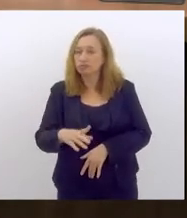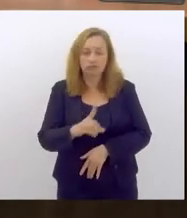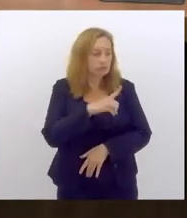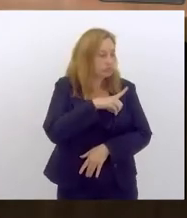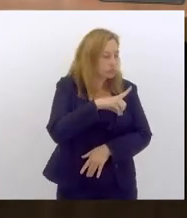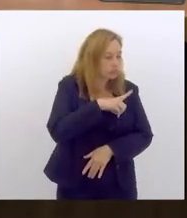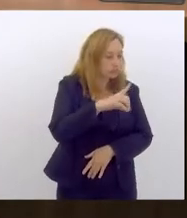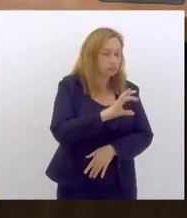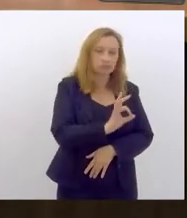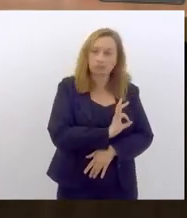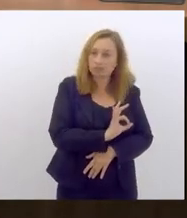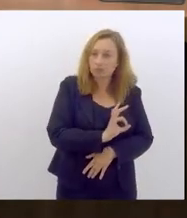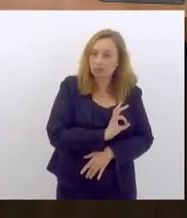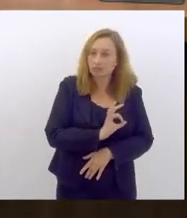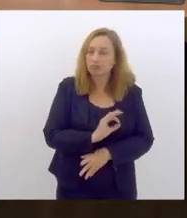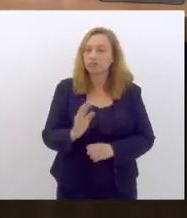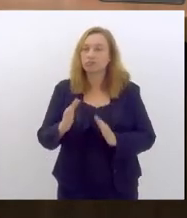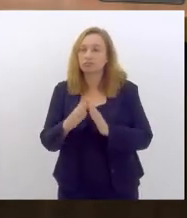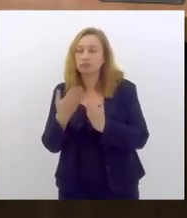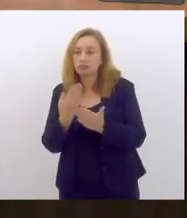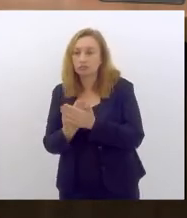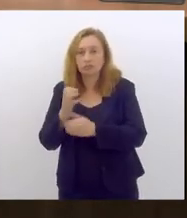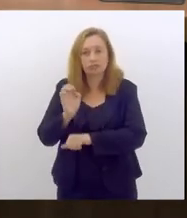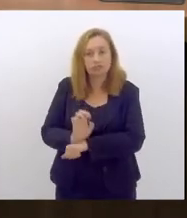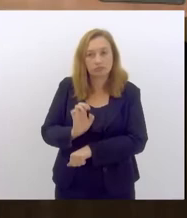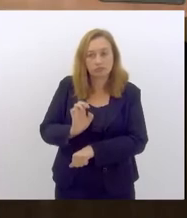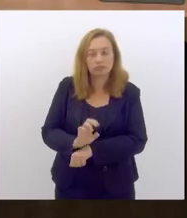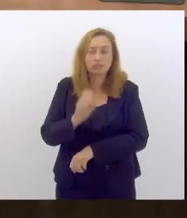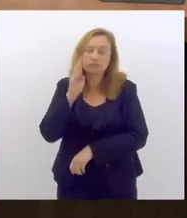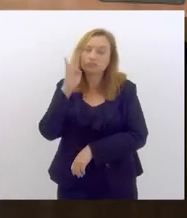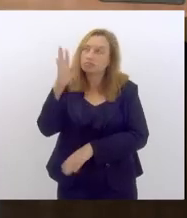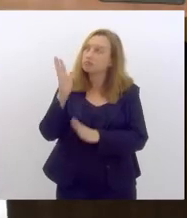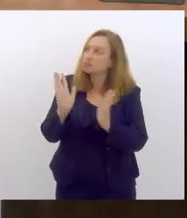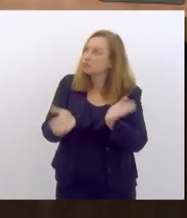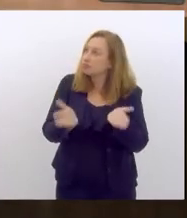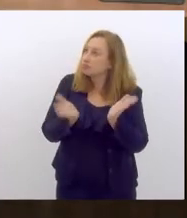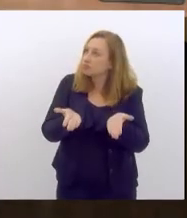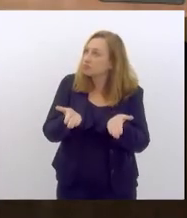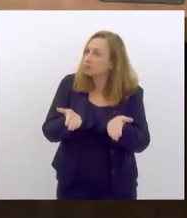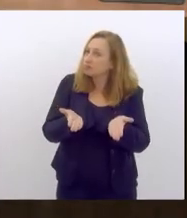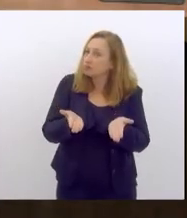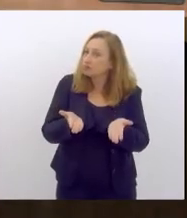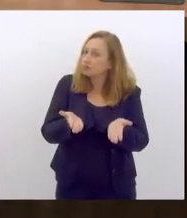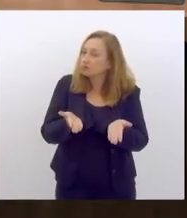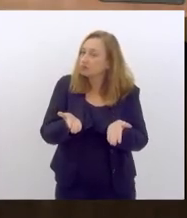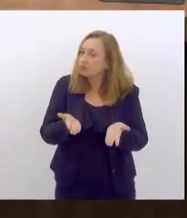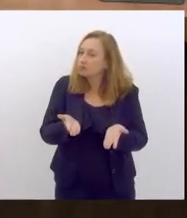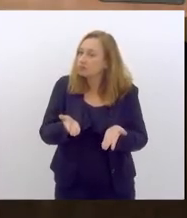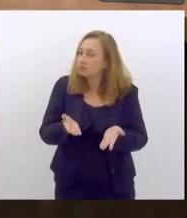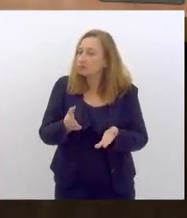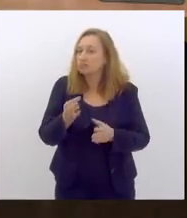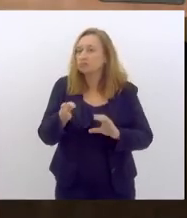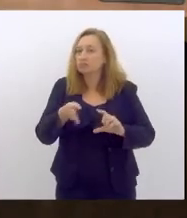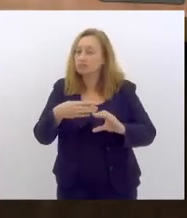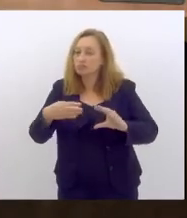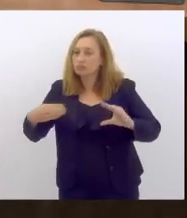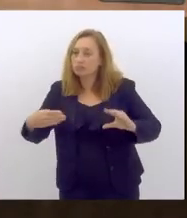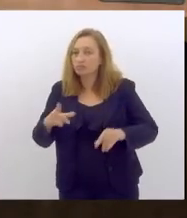polícia, como colégios estaduais. Você imagine hoje o sufoco que um CIEP